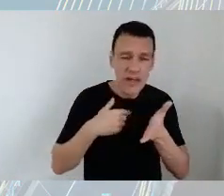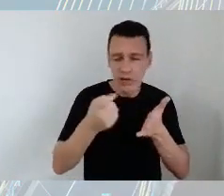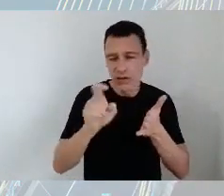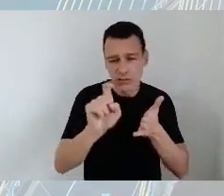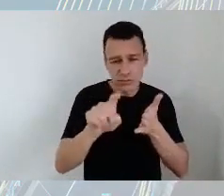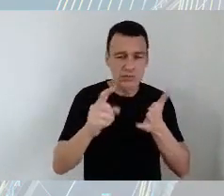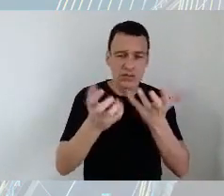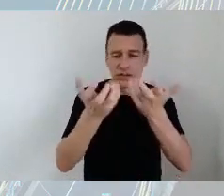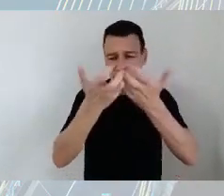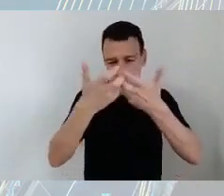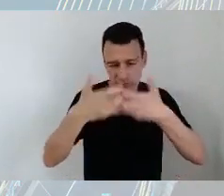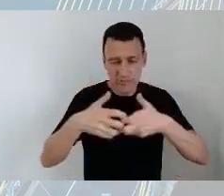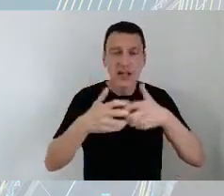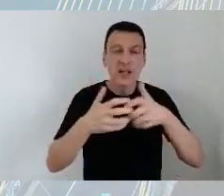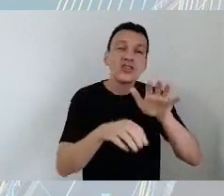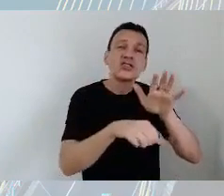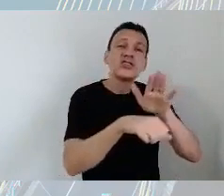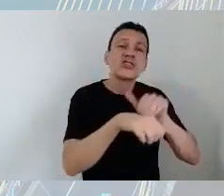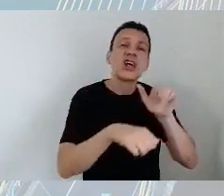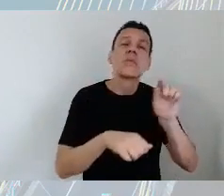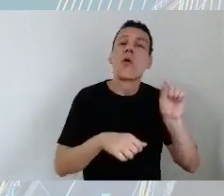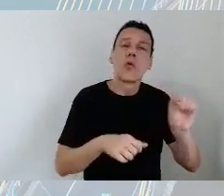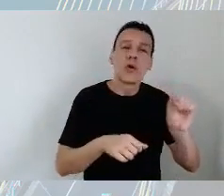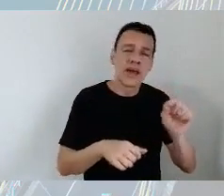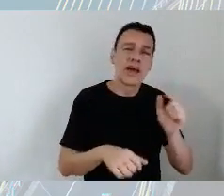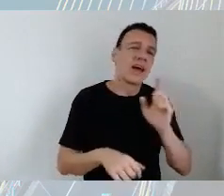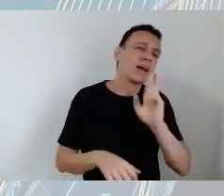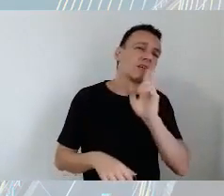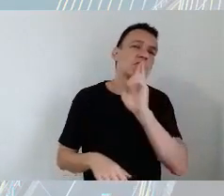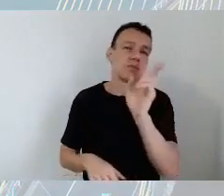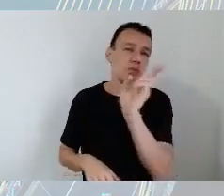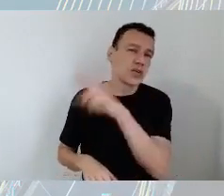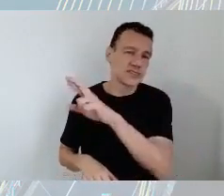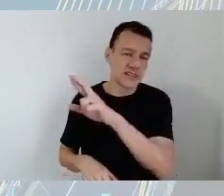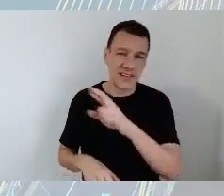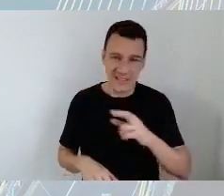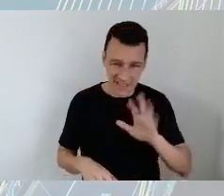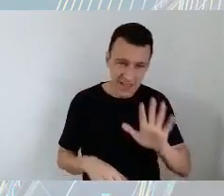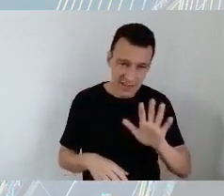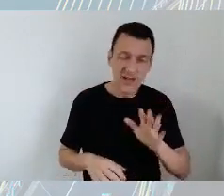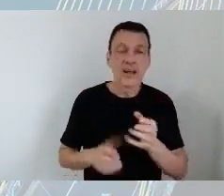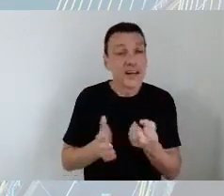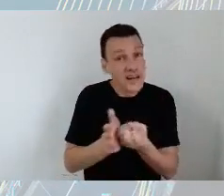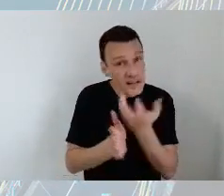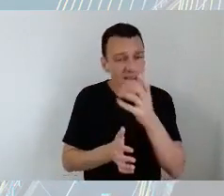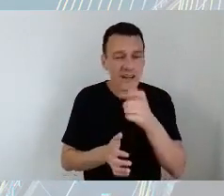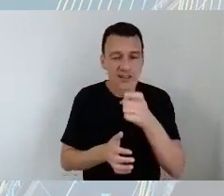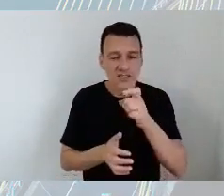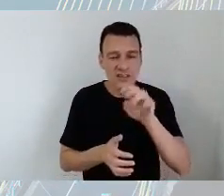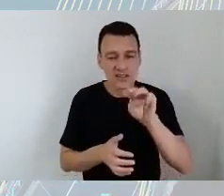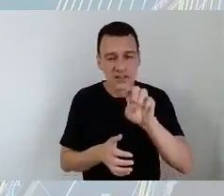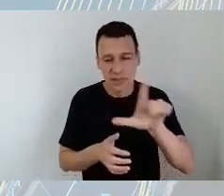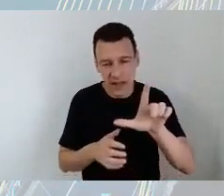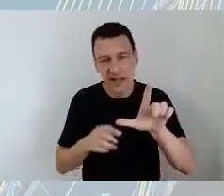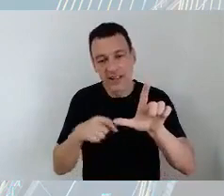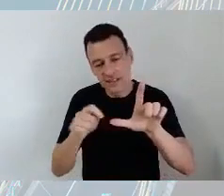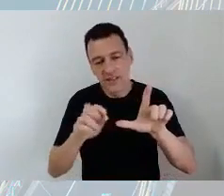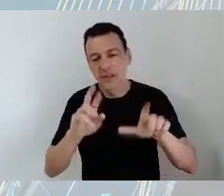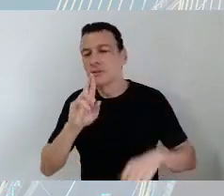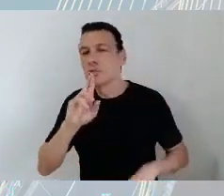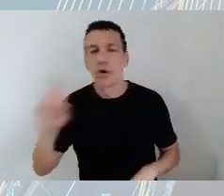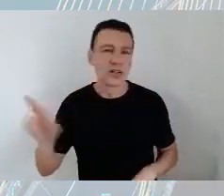resposta desse meu objeto que eu criei, que gera o XML de resposta. Tá? Que vai gerar exatamente esse